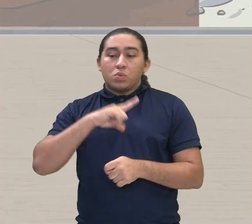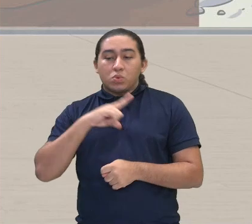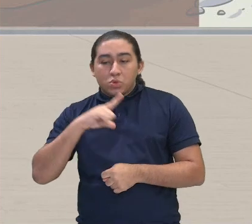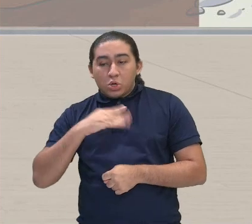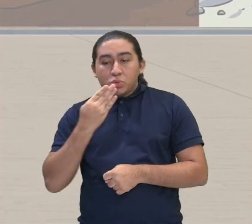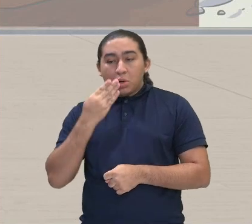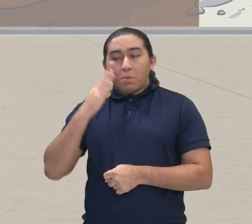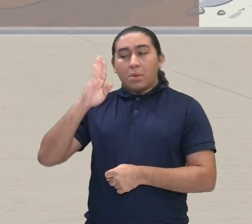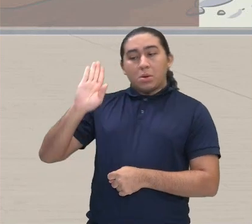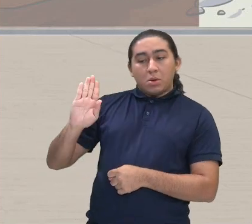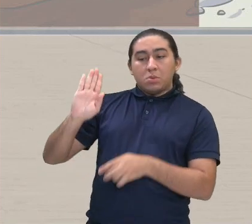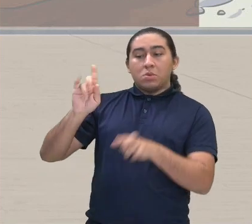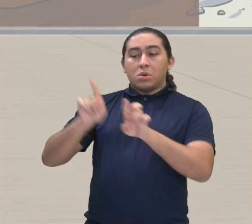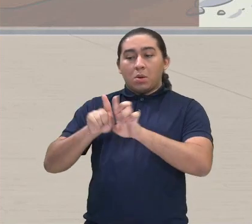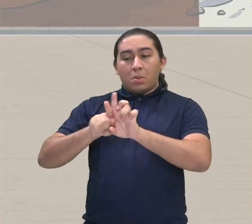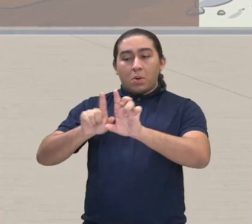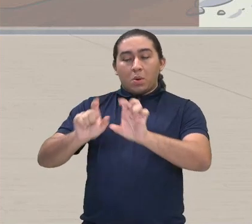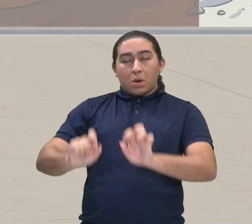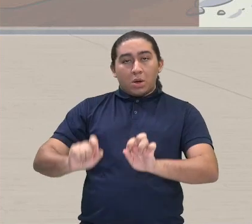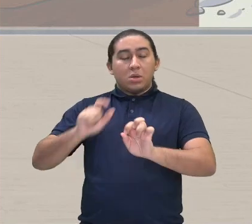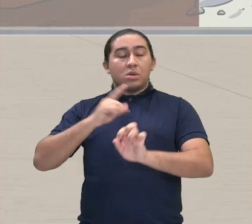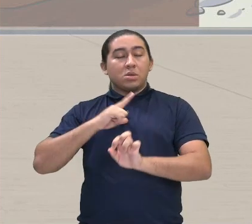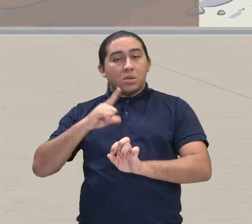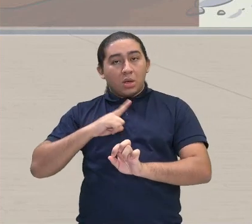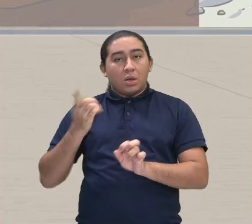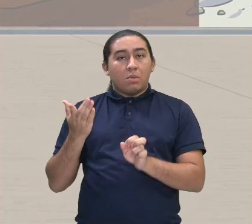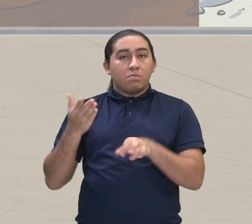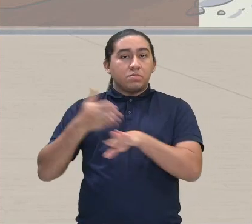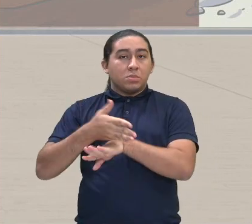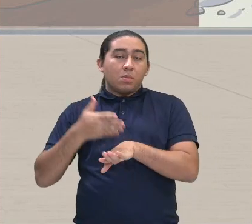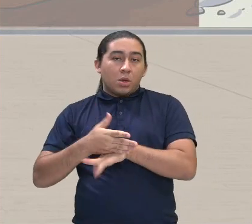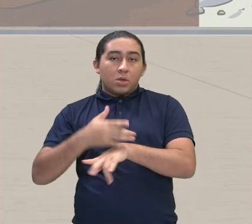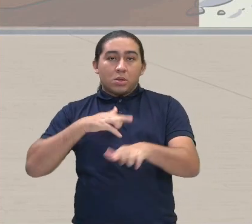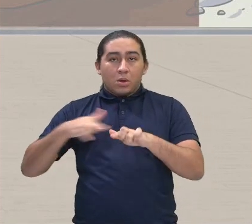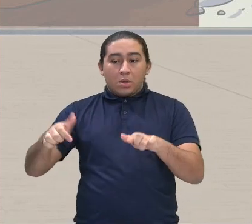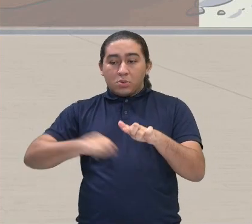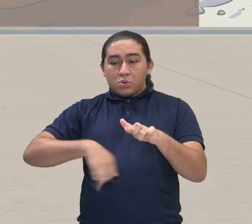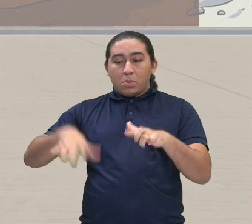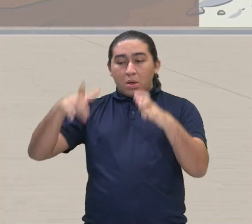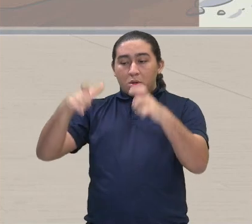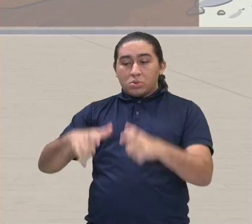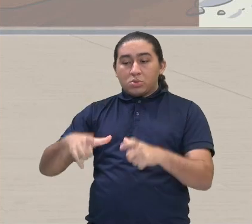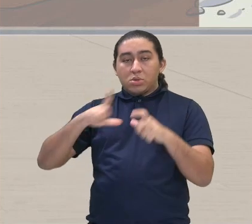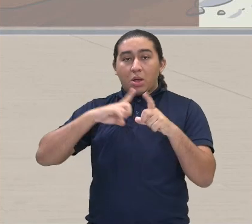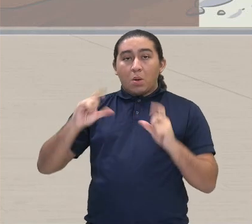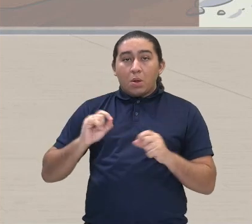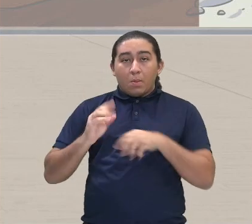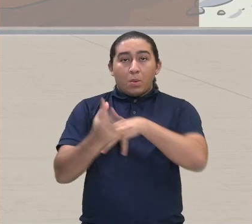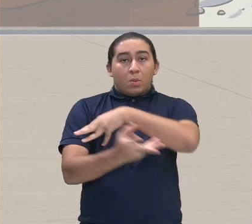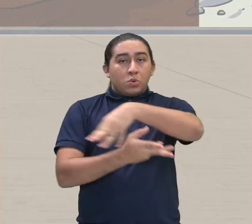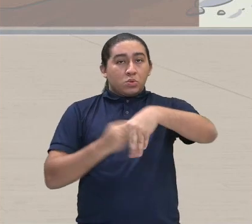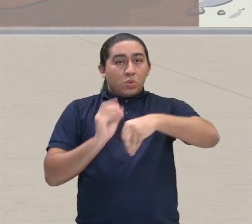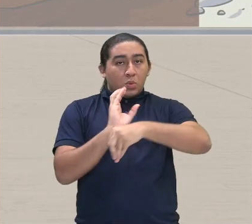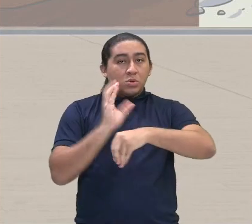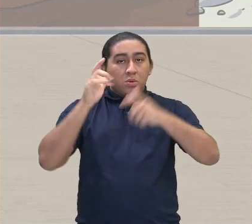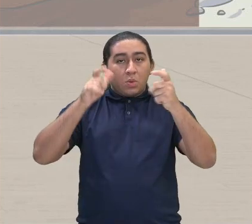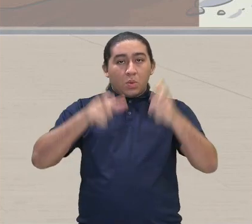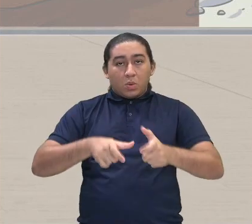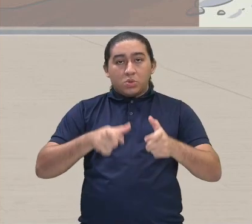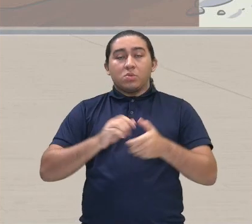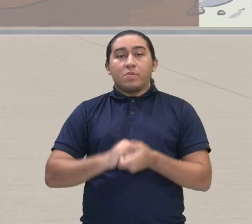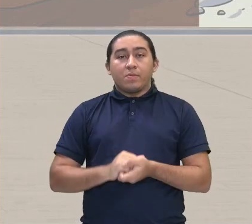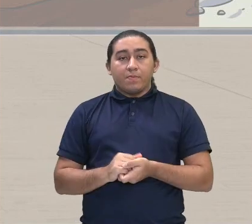ou a questão da servidão, do trabalho ligado à terra, nós vamos ter um processo de fusão acontecendo nesse momento entre